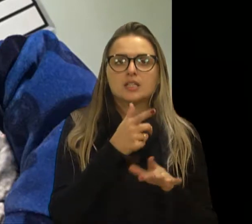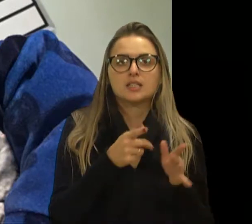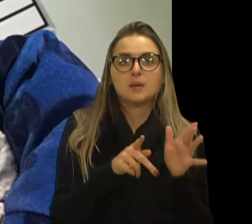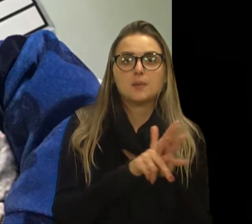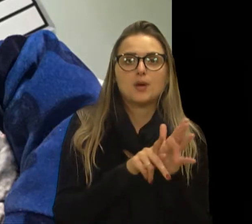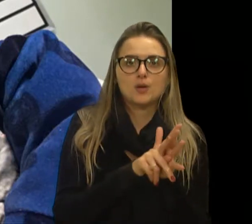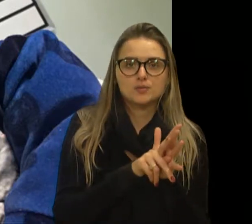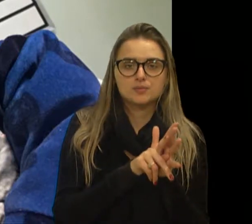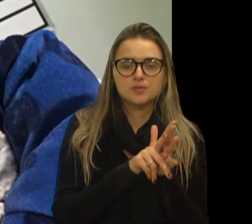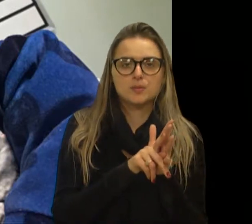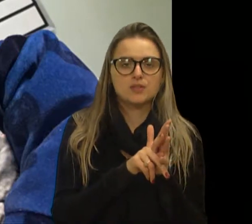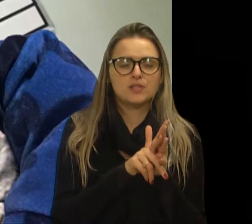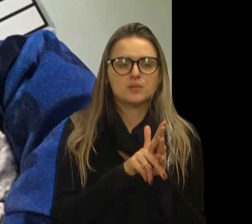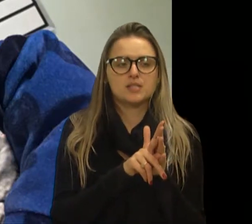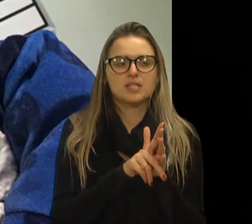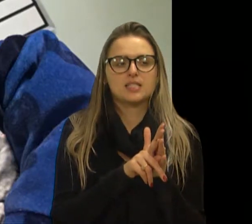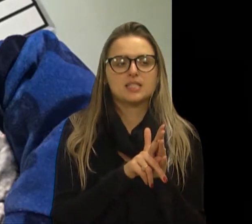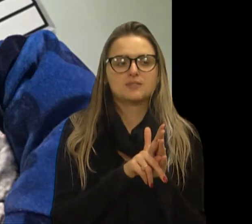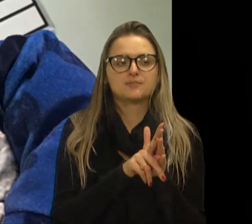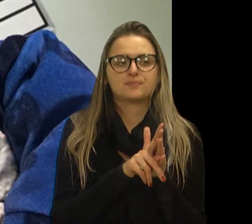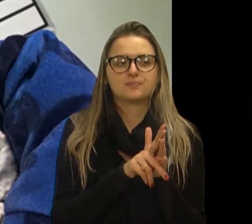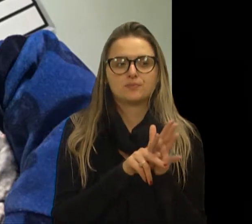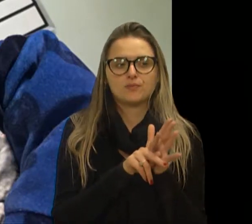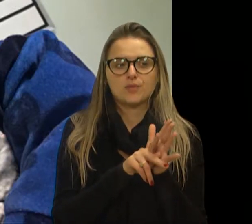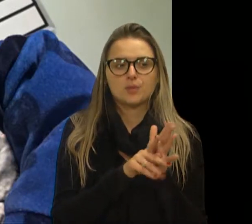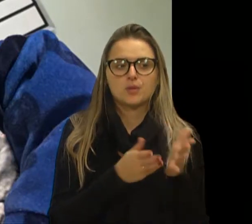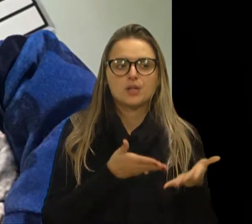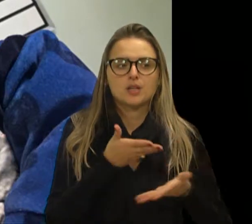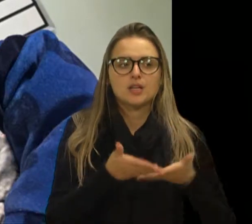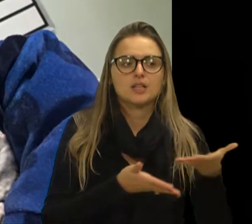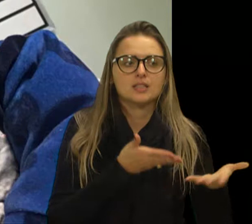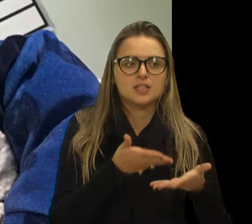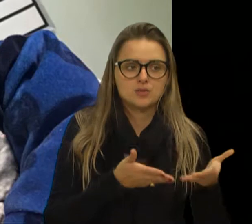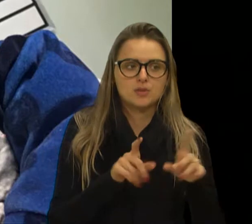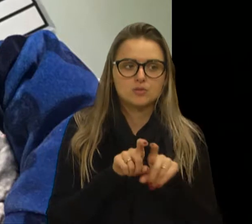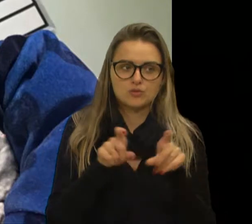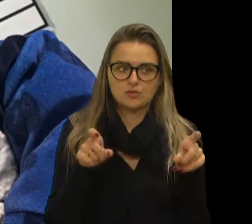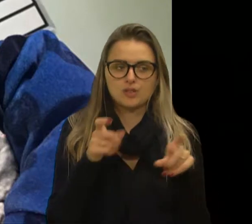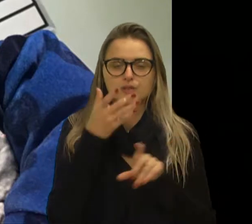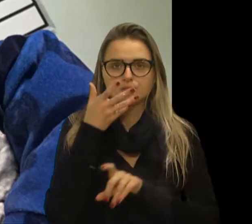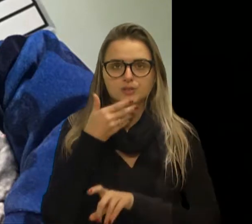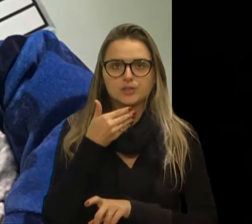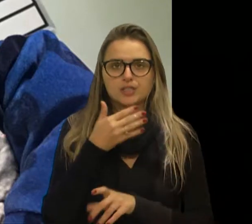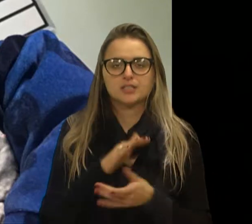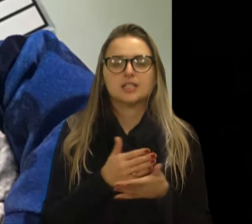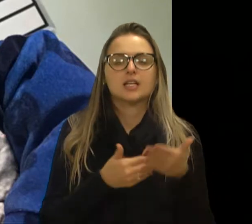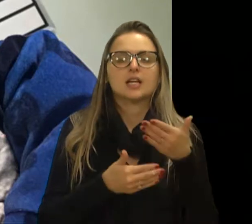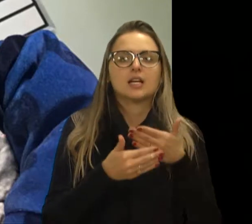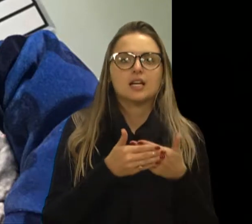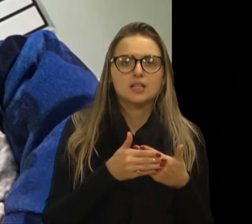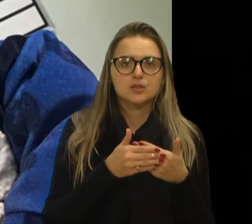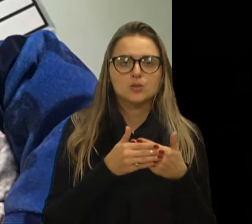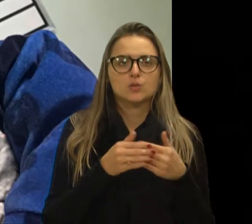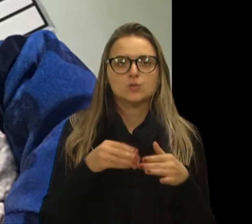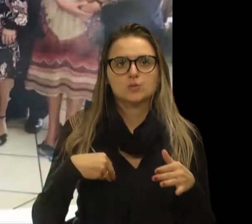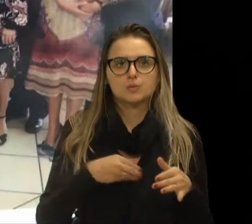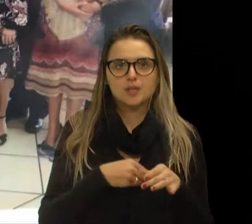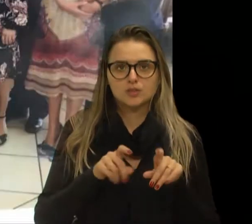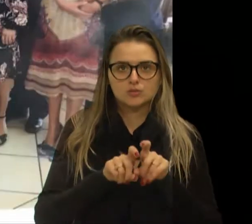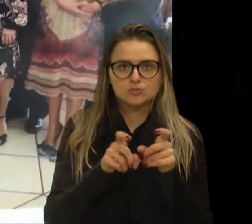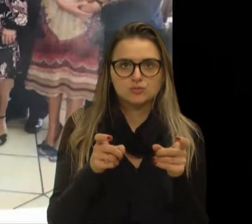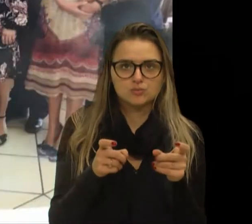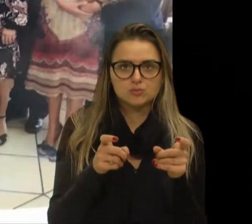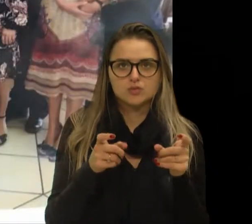obstetrícia, principalmente. Então, eu estendo essa homenagem a todos os meus colegas obstetras, em especial aos meus colegas do